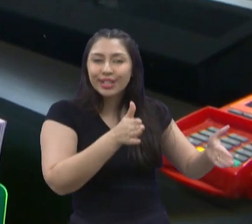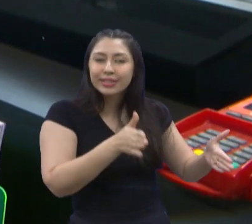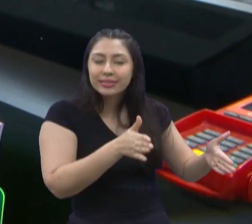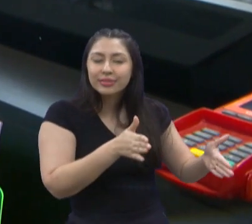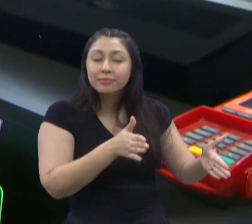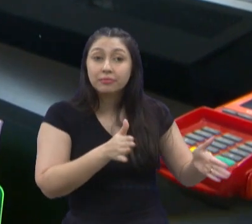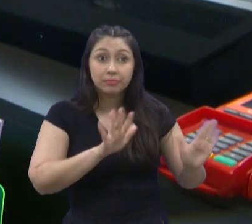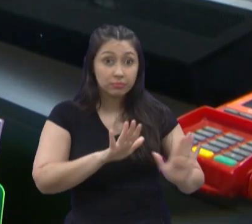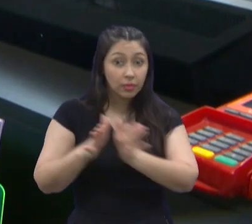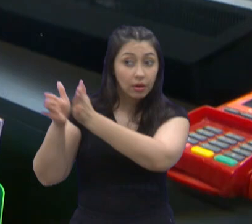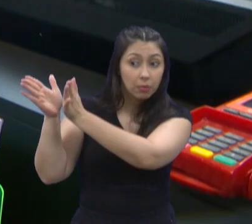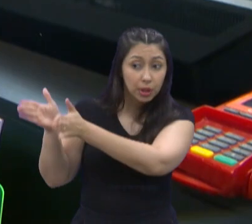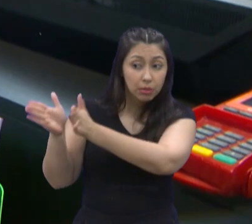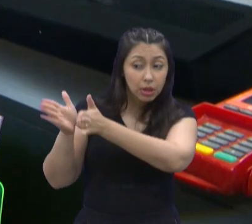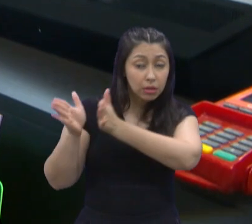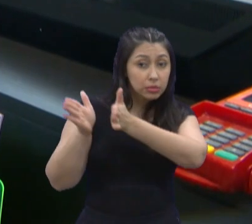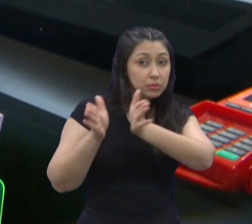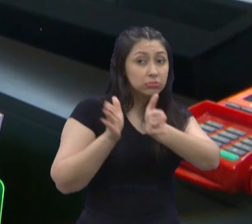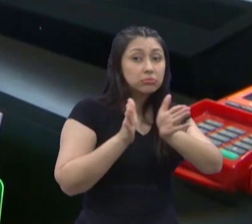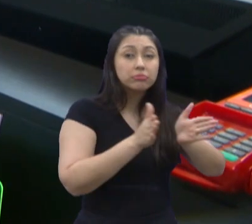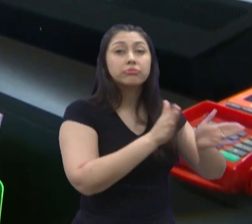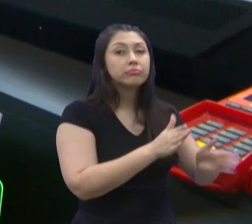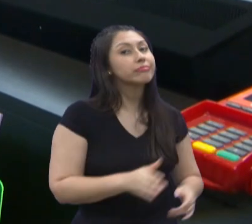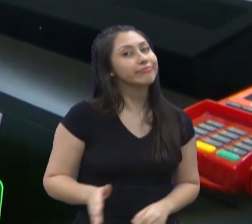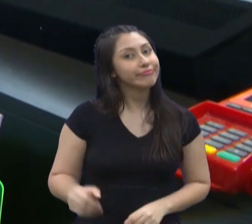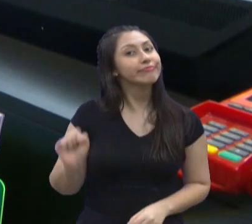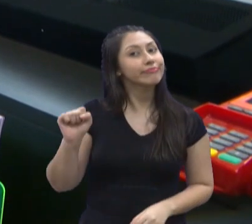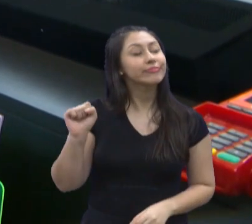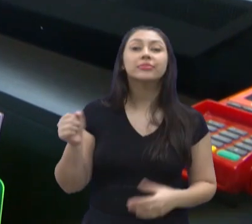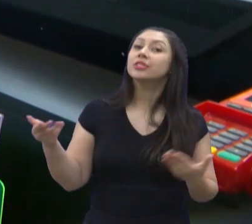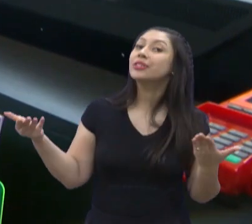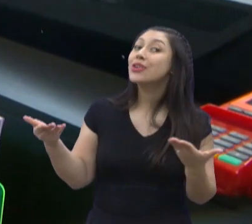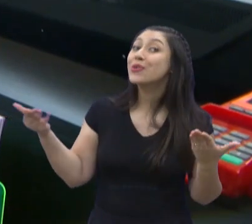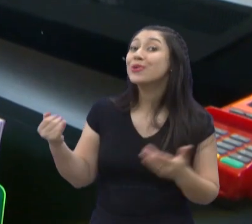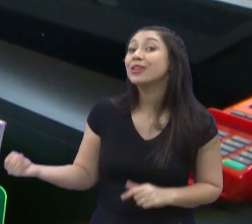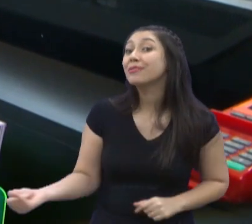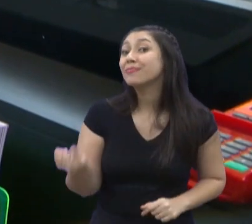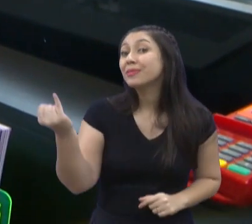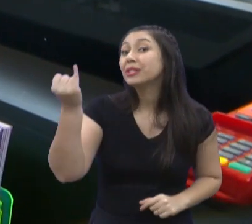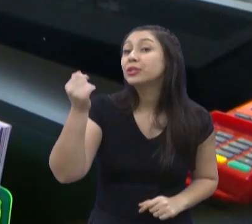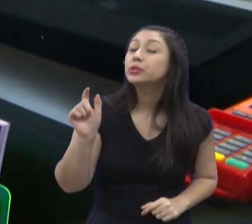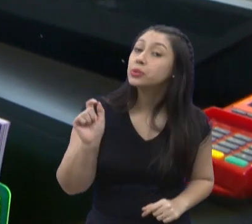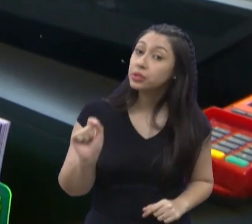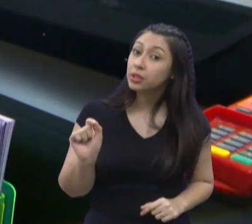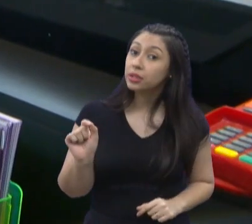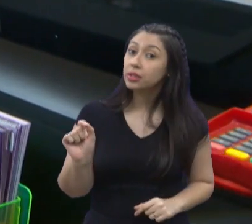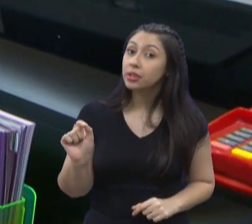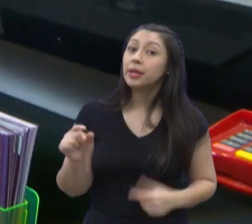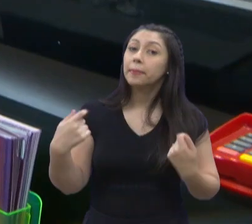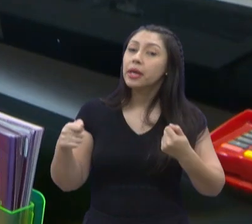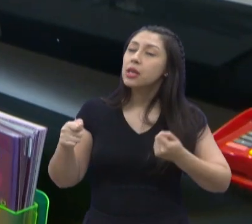vendas. Olha quanta coisa a gente passou, né, Ronaldo? Agora que vem a parte mais importante, entendeu? Então assim, existe a parte do cuidado